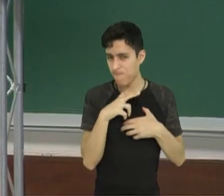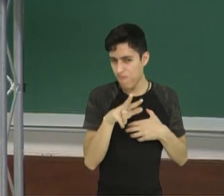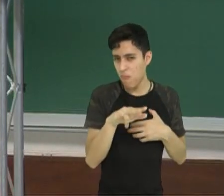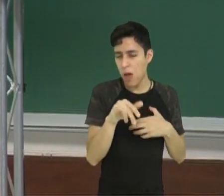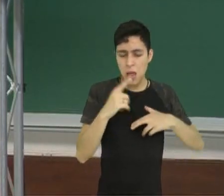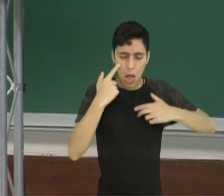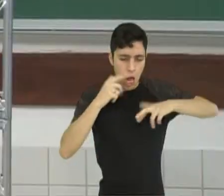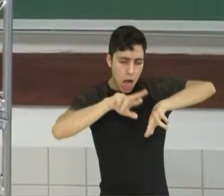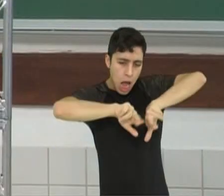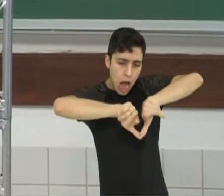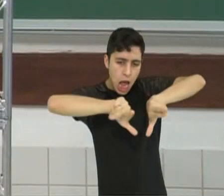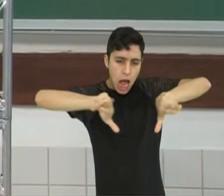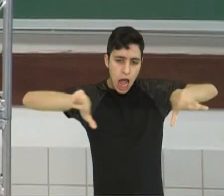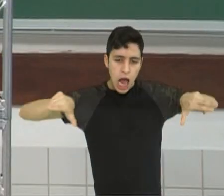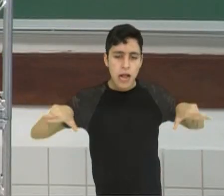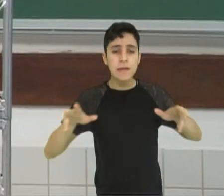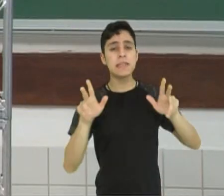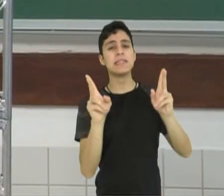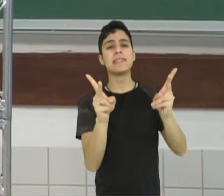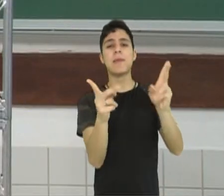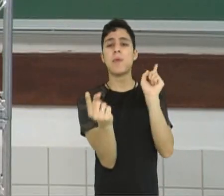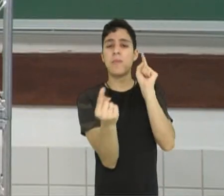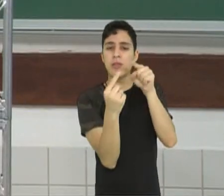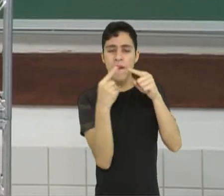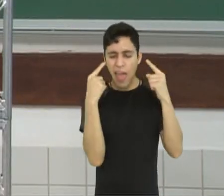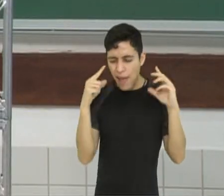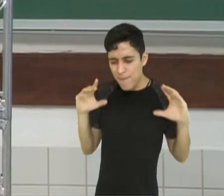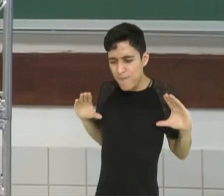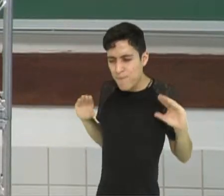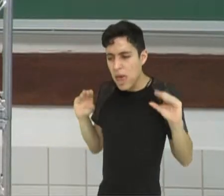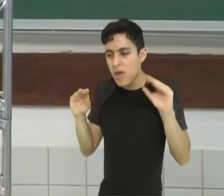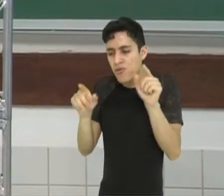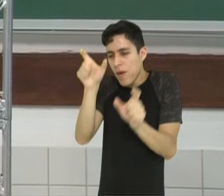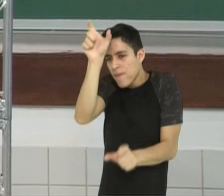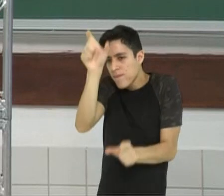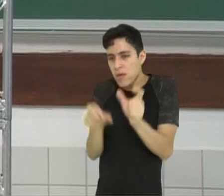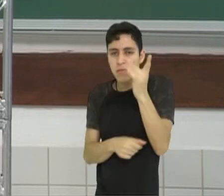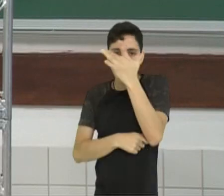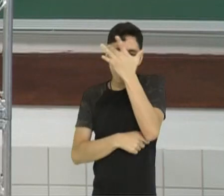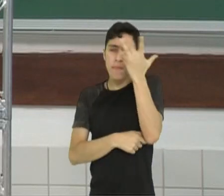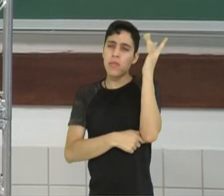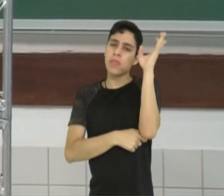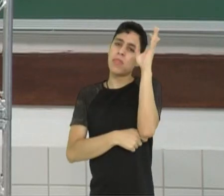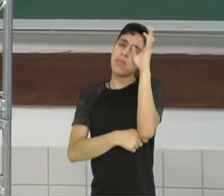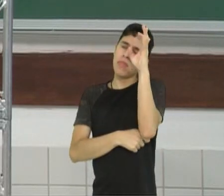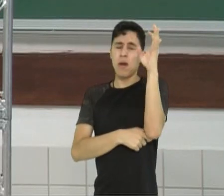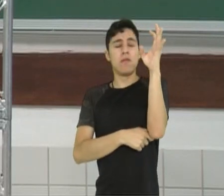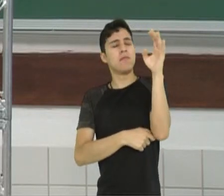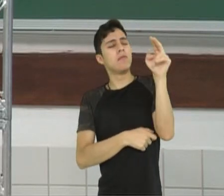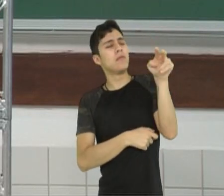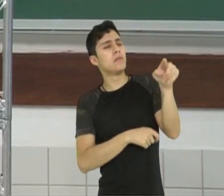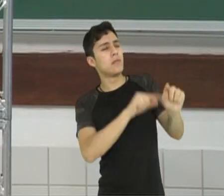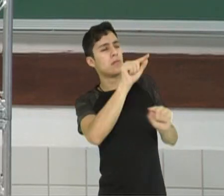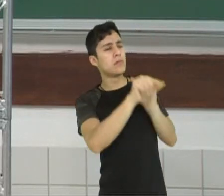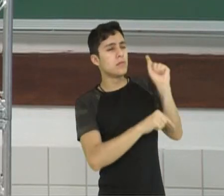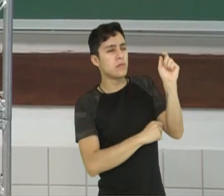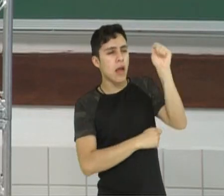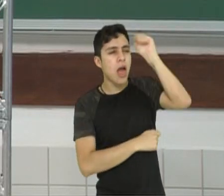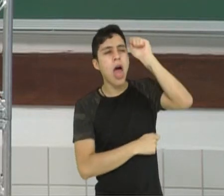sempre querendo mexer, né, com as pessoas, mexer, tirar elas do lugar comum, fazer pensar,